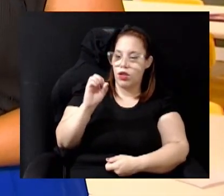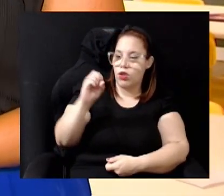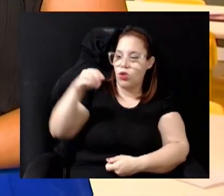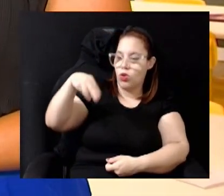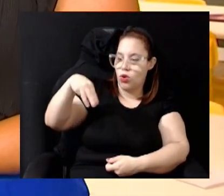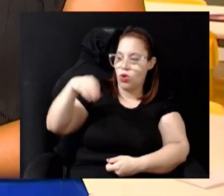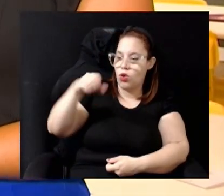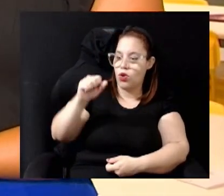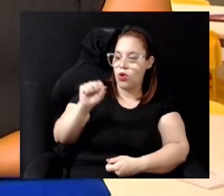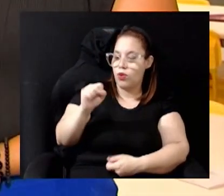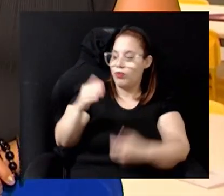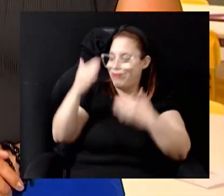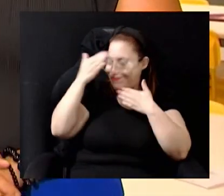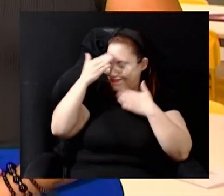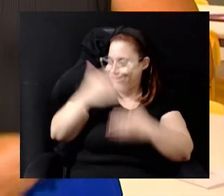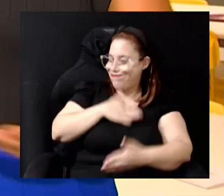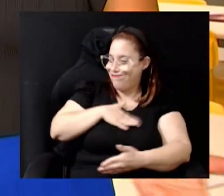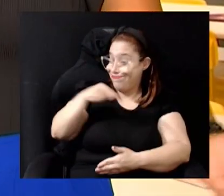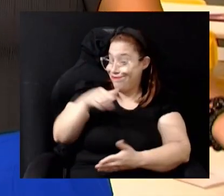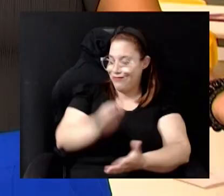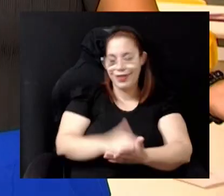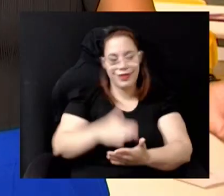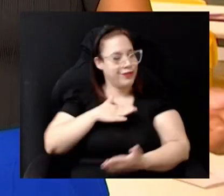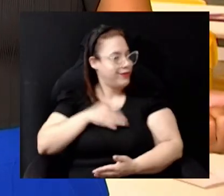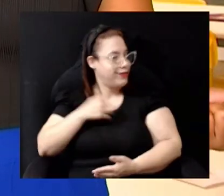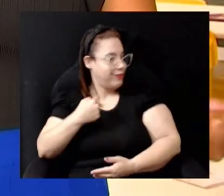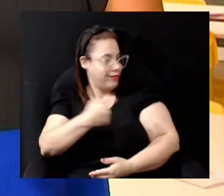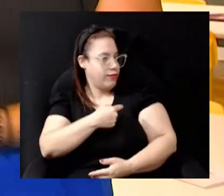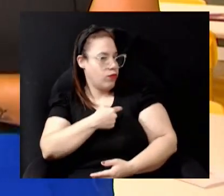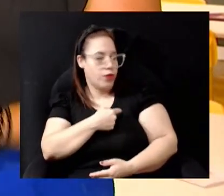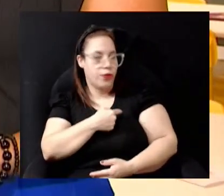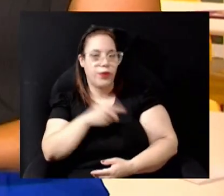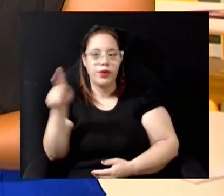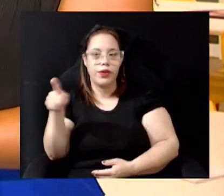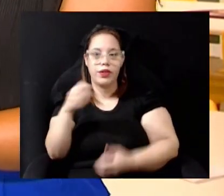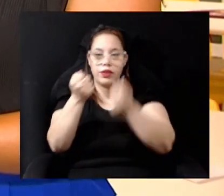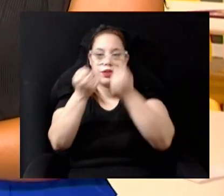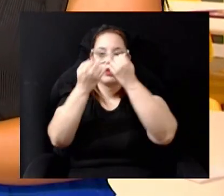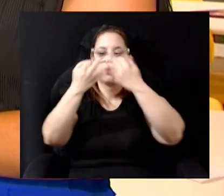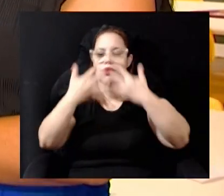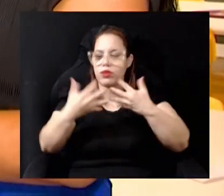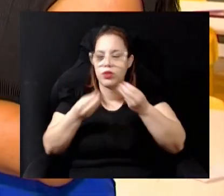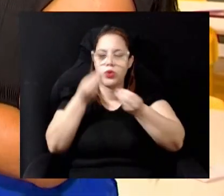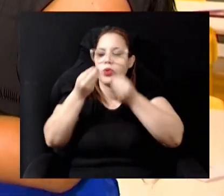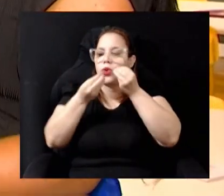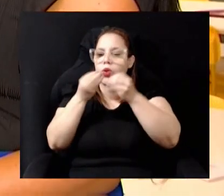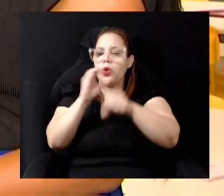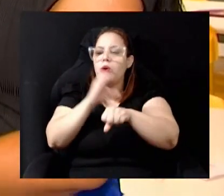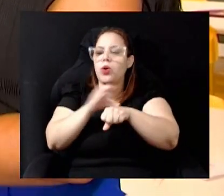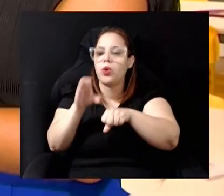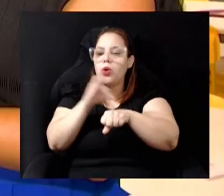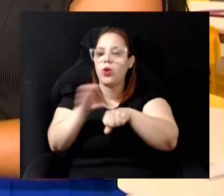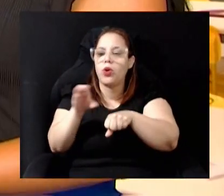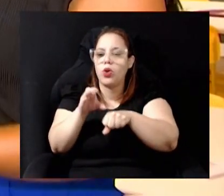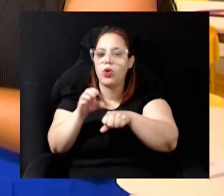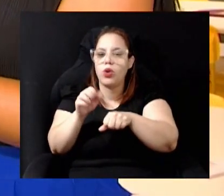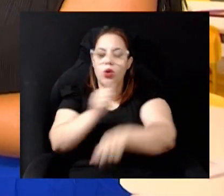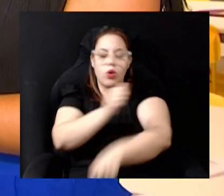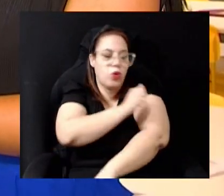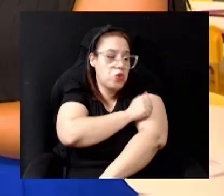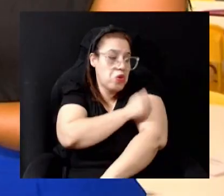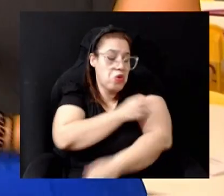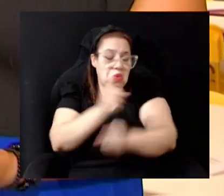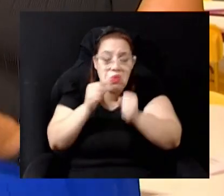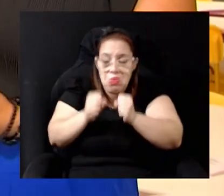prazer estar com vocês aqui. Prazer é todo nosso, porque agora o professor vai explicar para a gente qual é o curso que o aluno pode fazer para se tornar